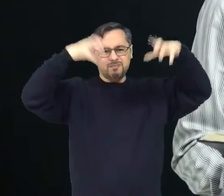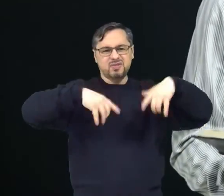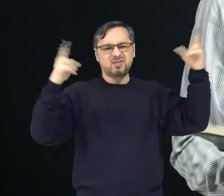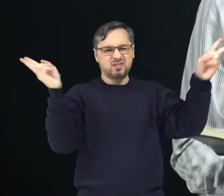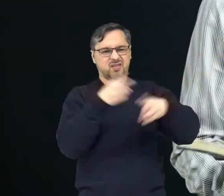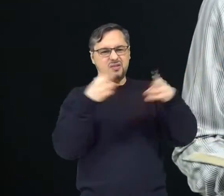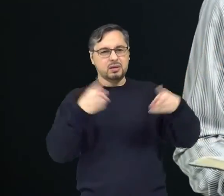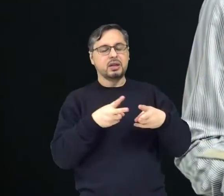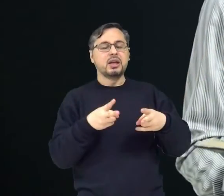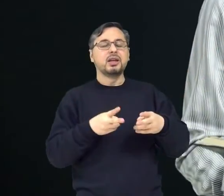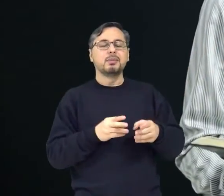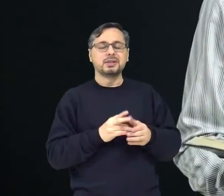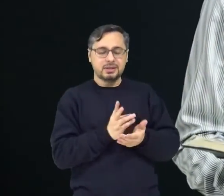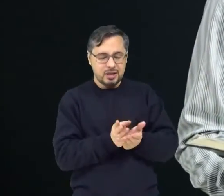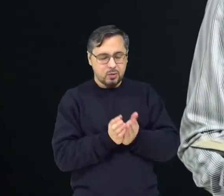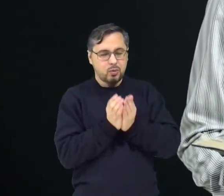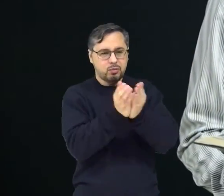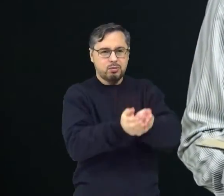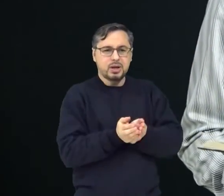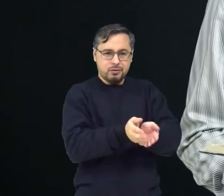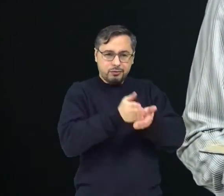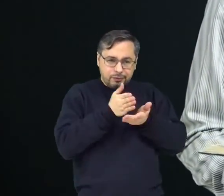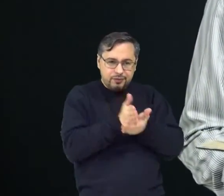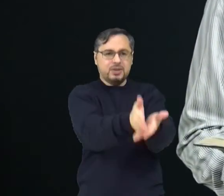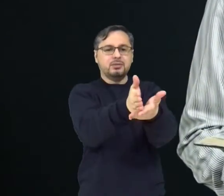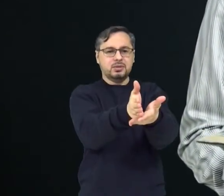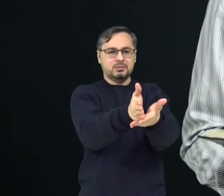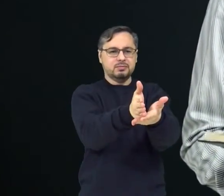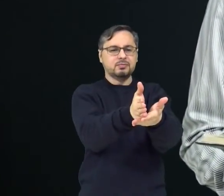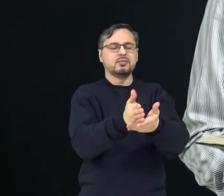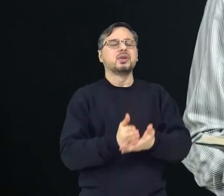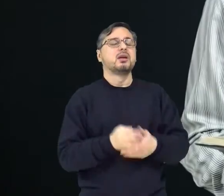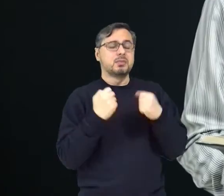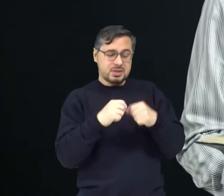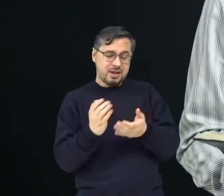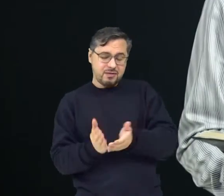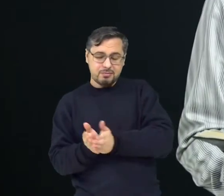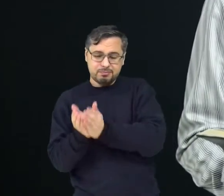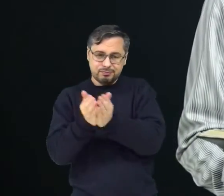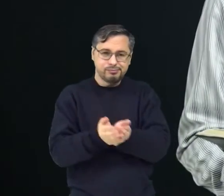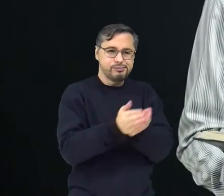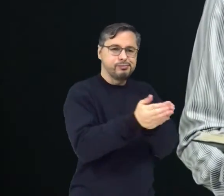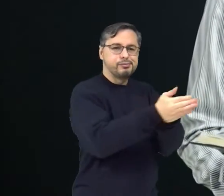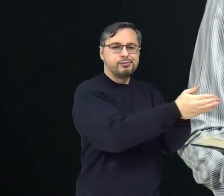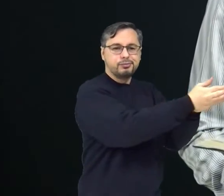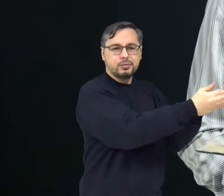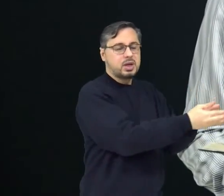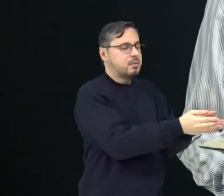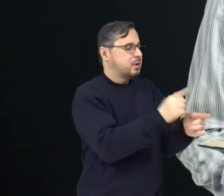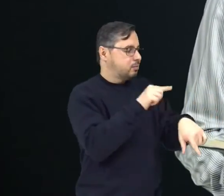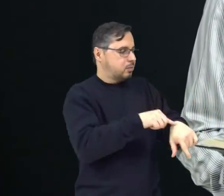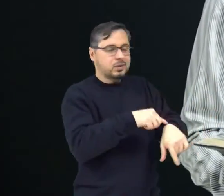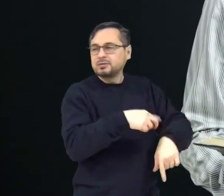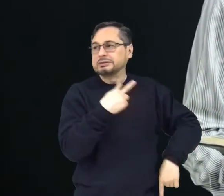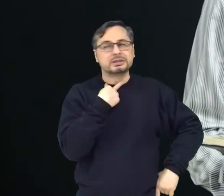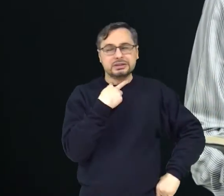então manter a rota, porque tinham que atravessar para o outro lado. Em determinado momento percebem que não há